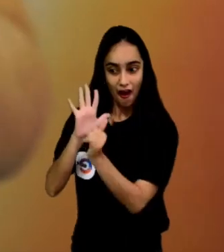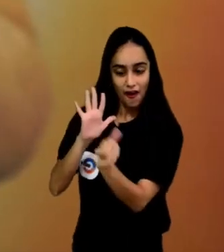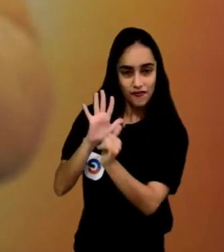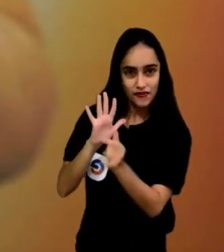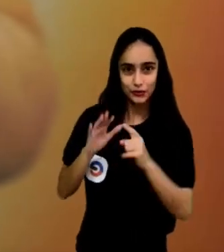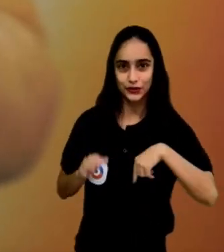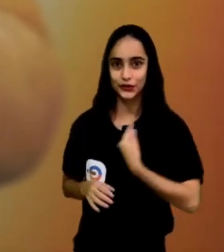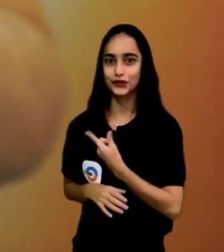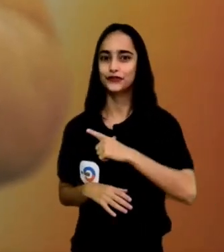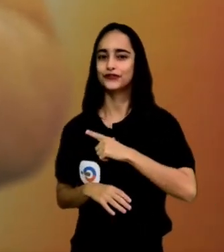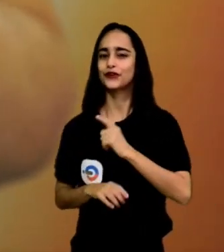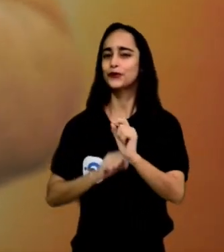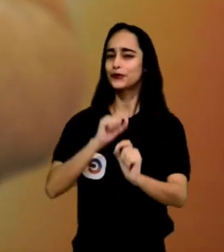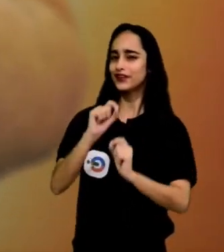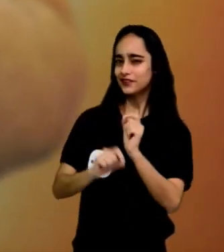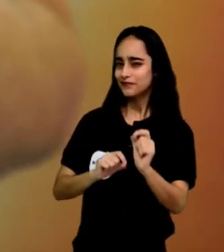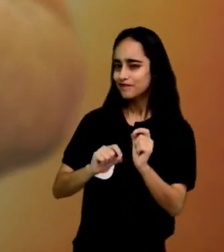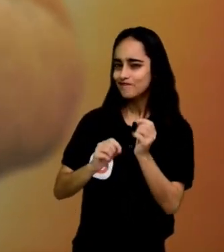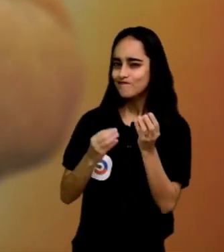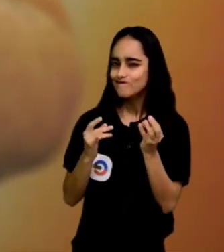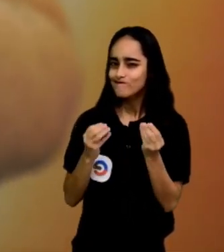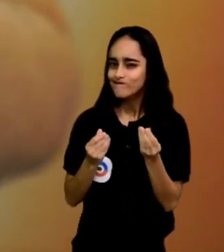aqui.